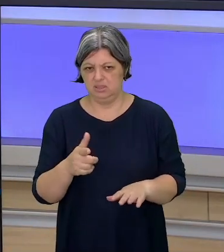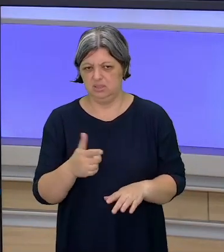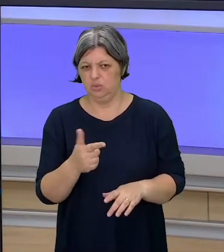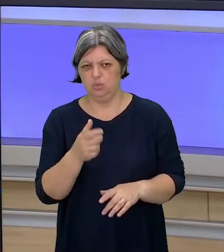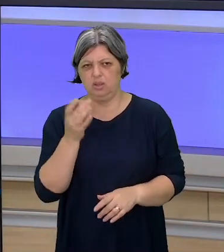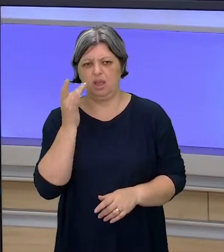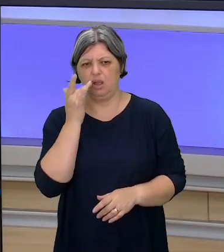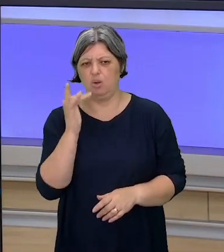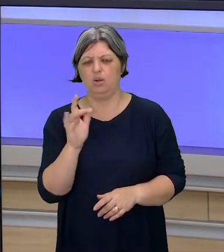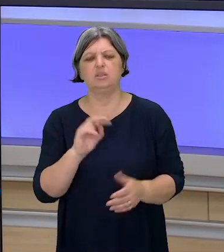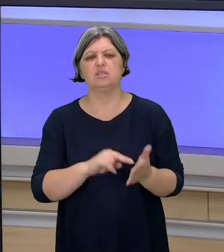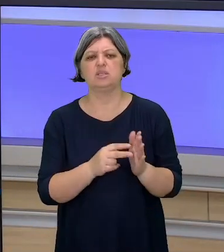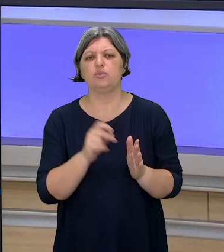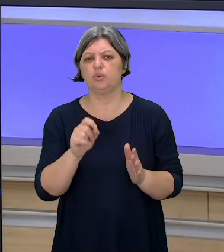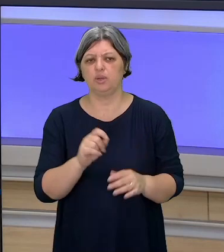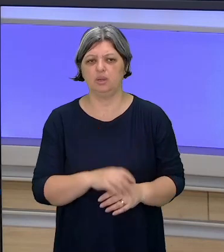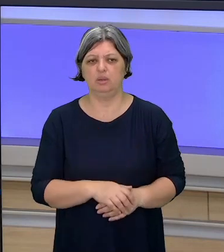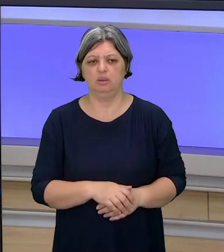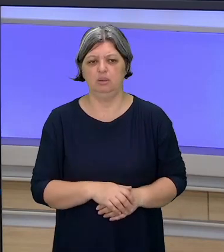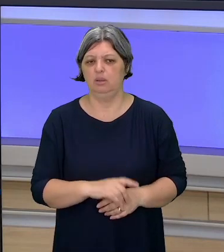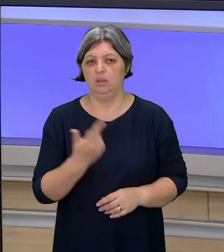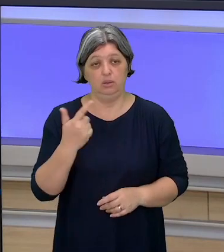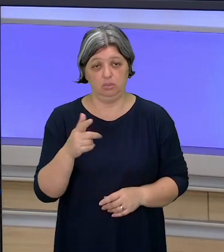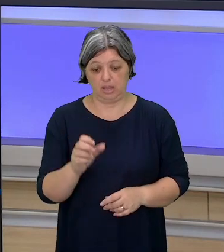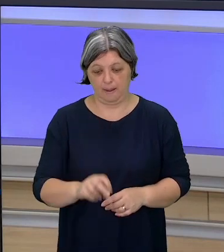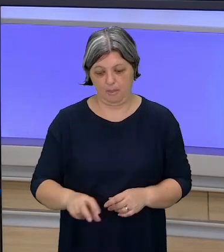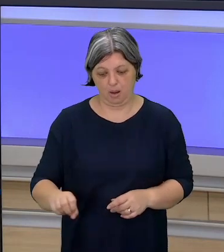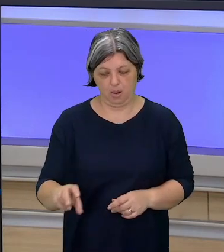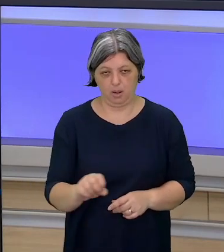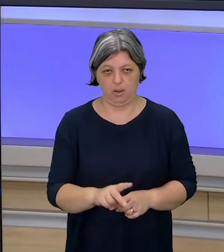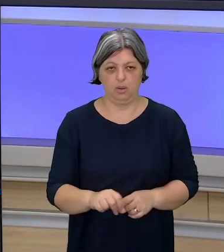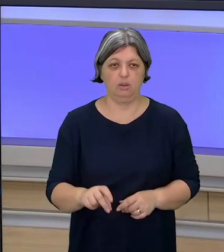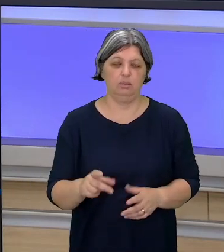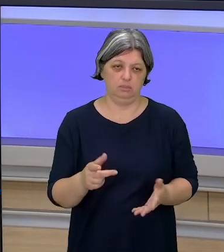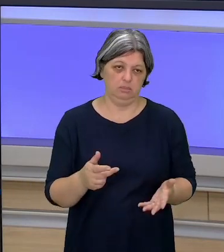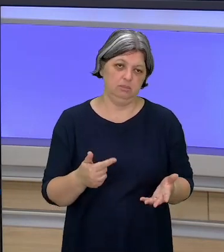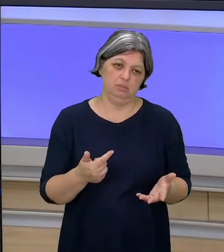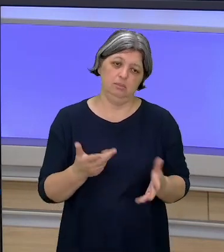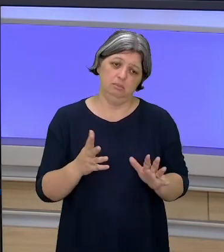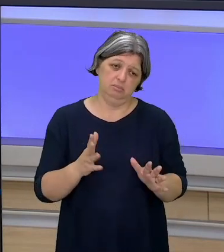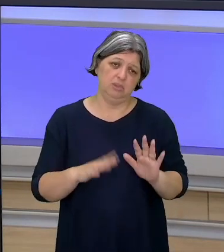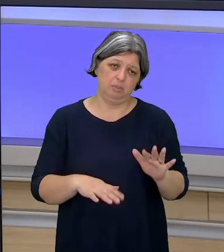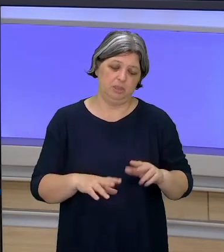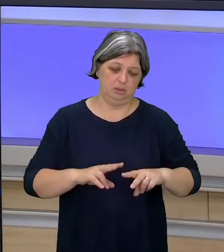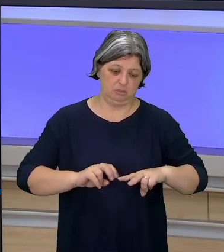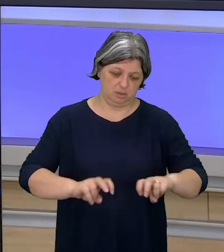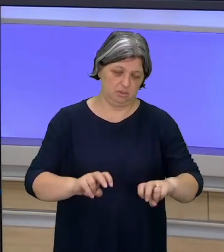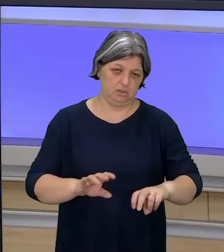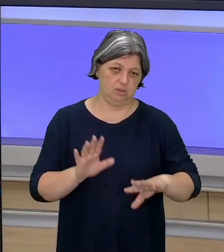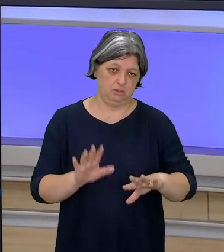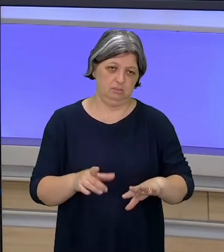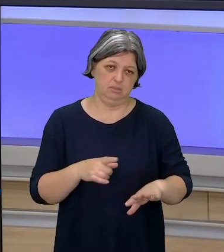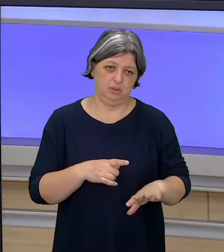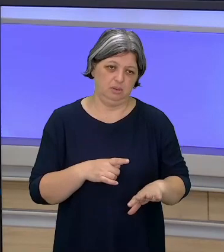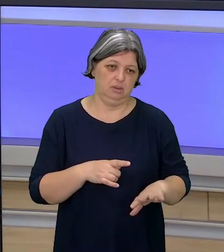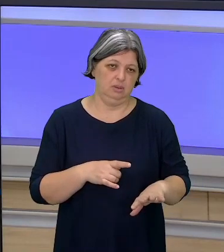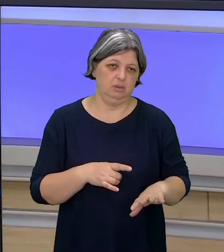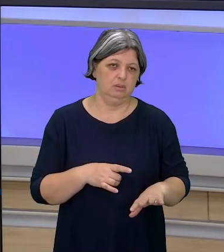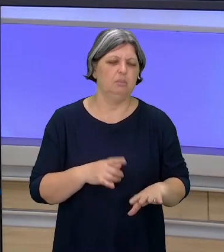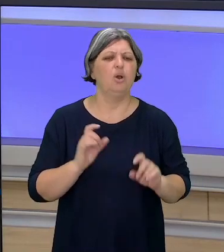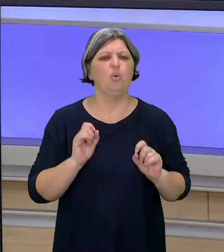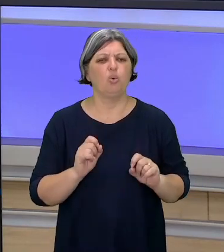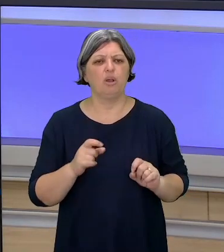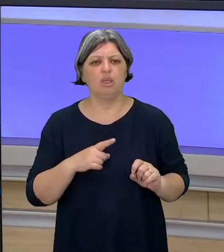ouro, significa que você não tem a incidência de mercúrio. Quer dizer, pode ter dependendo do tipo de extração, mas nesse caso, o que esse